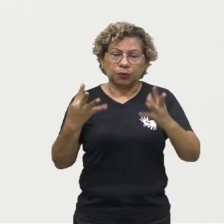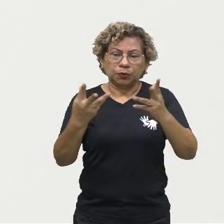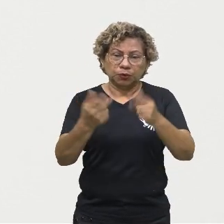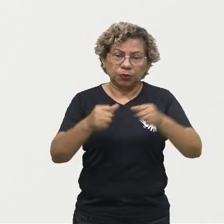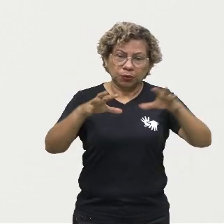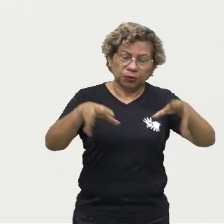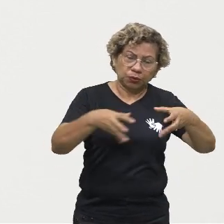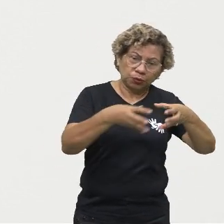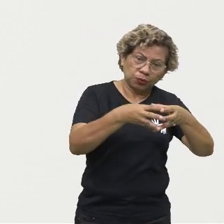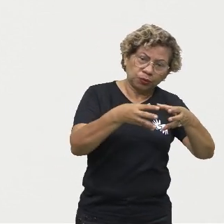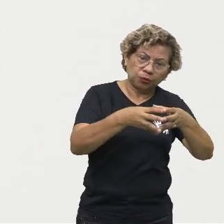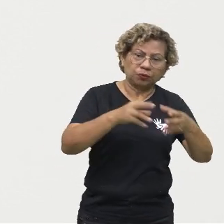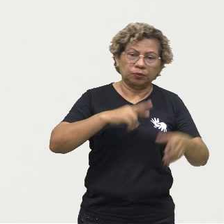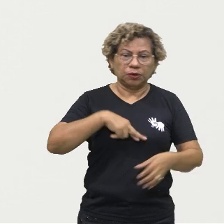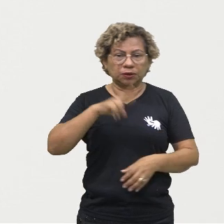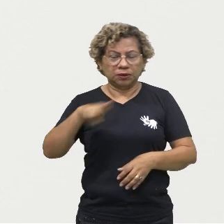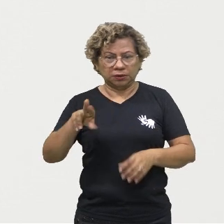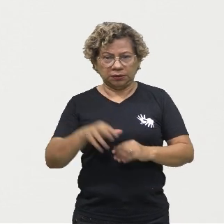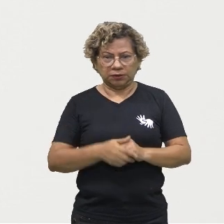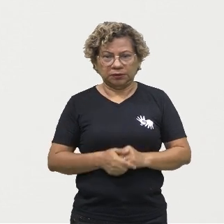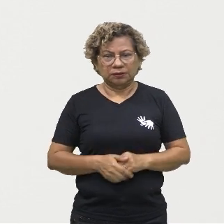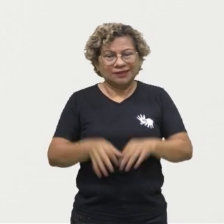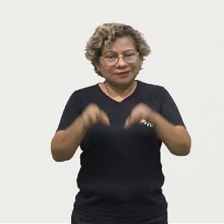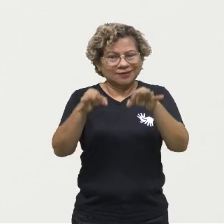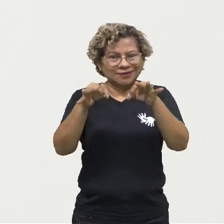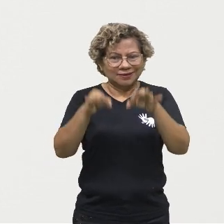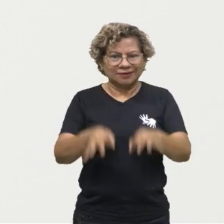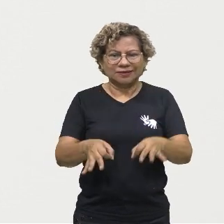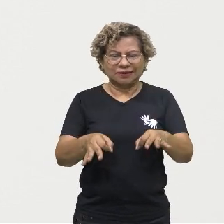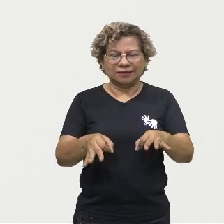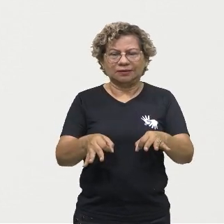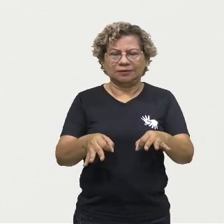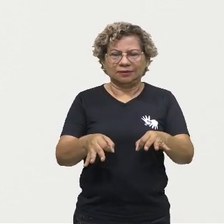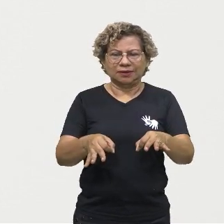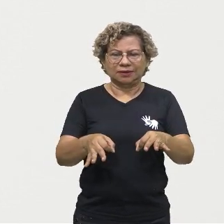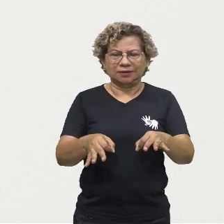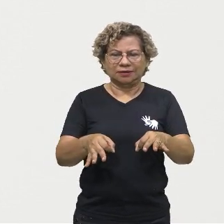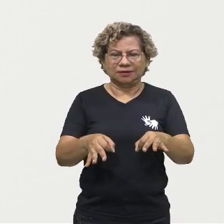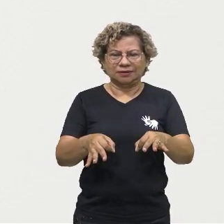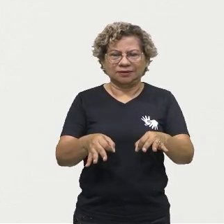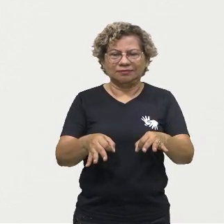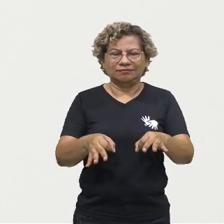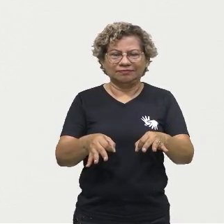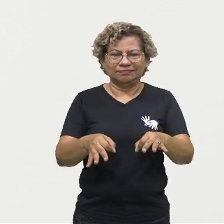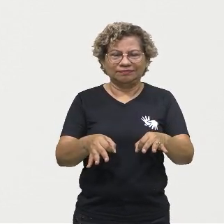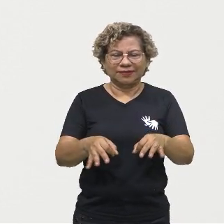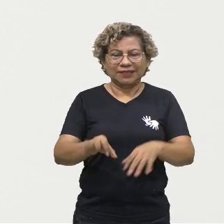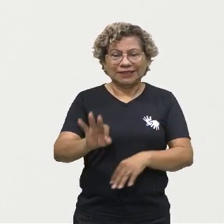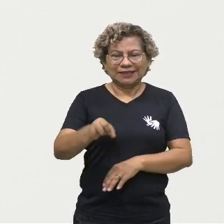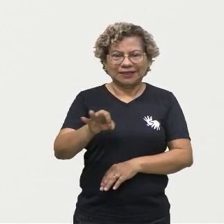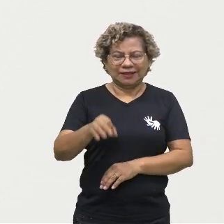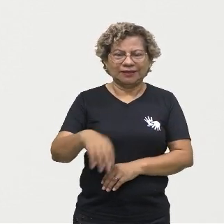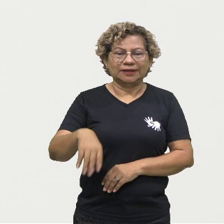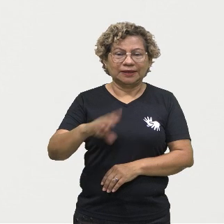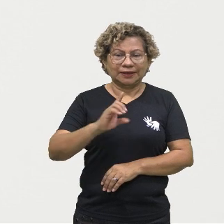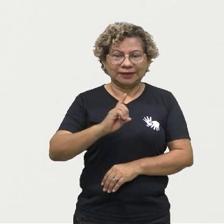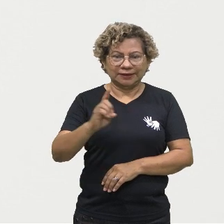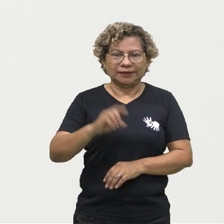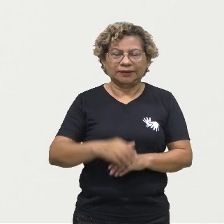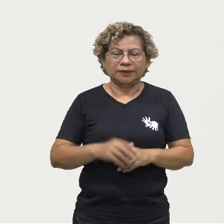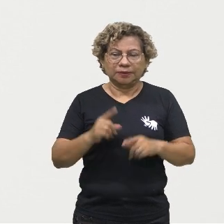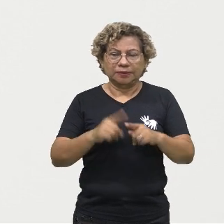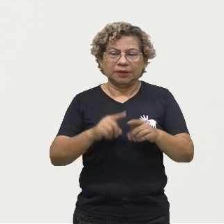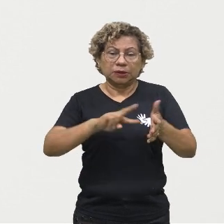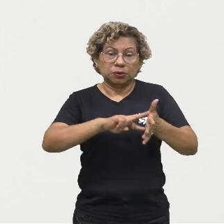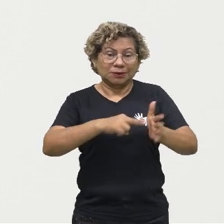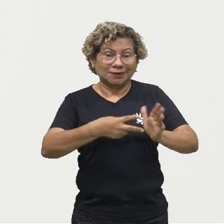grupo religioso. Com certeza, esta é a nossa questão certa. Aqui diz que se